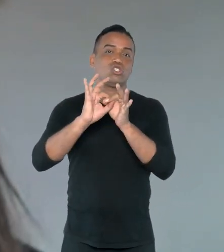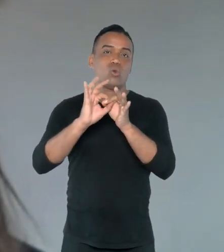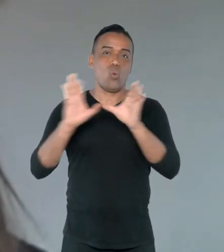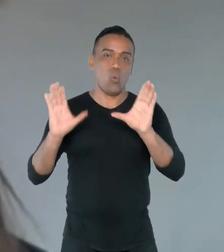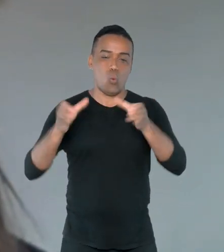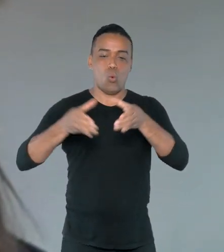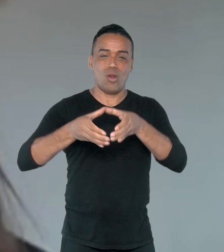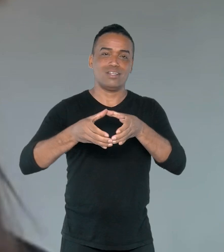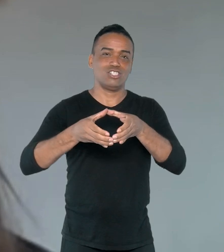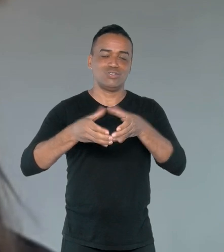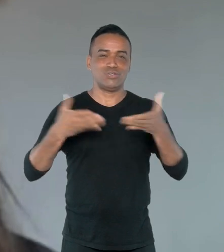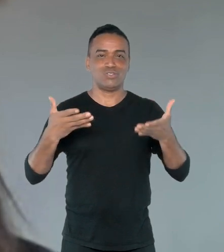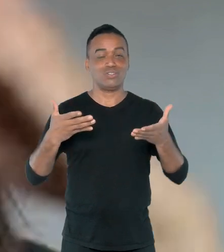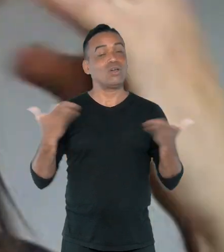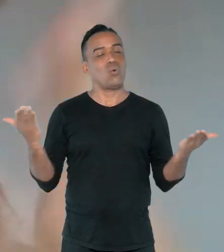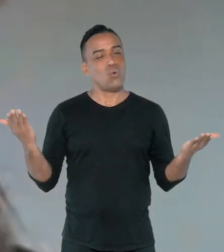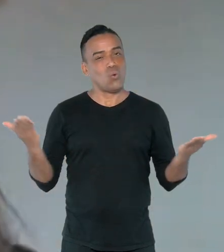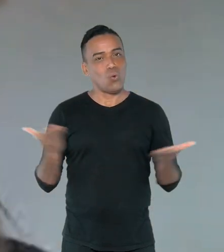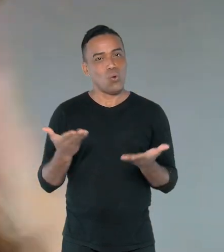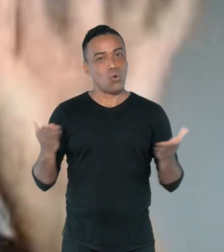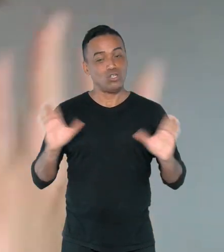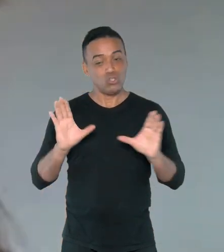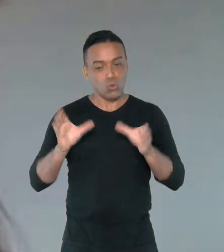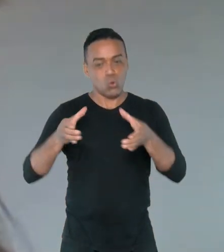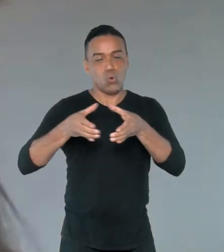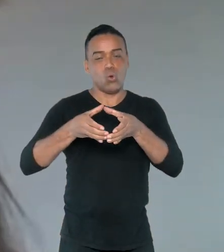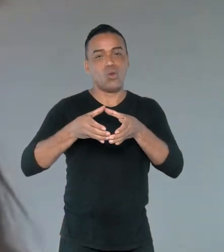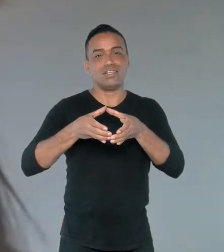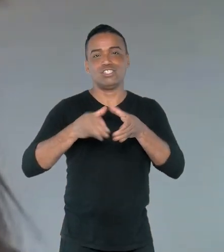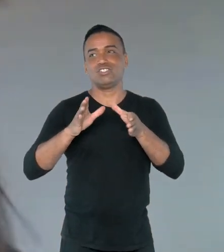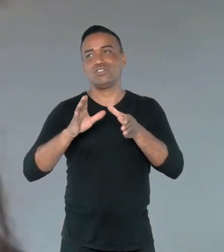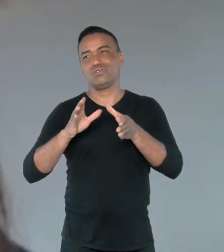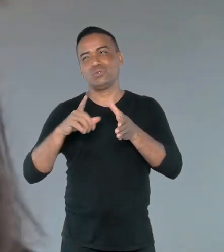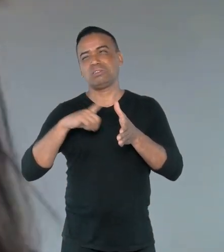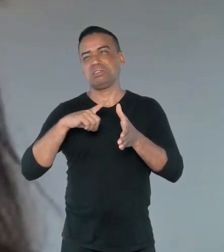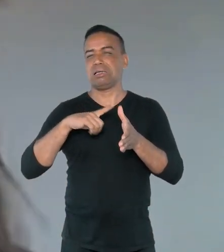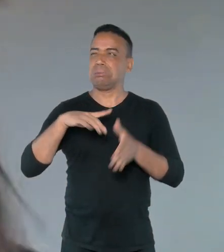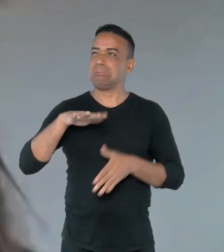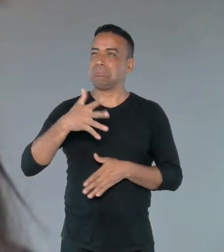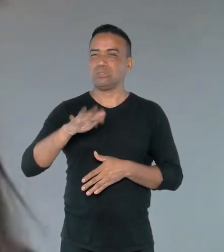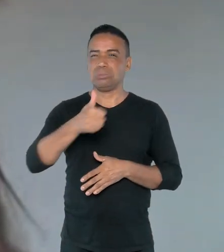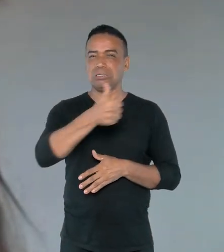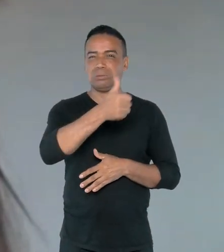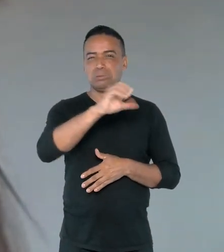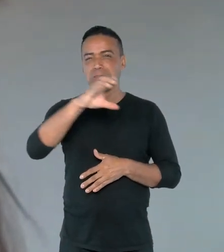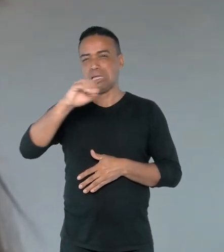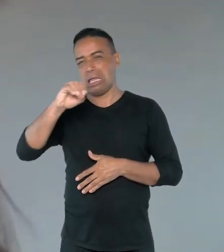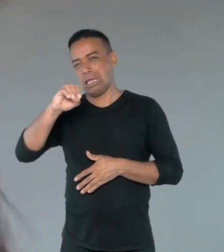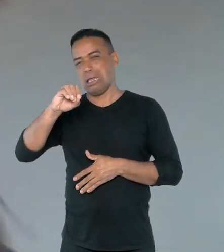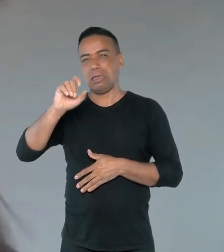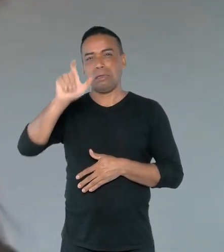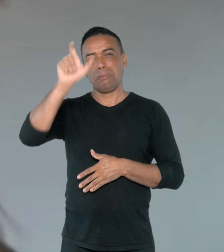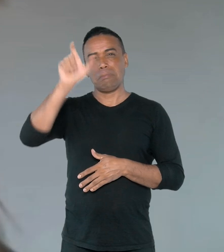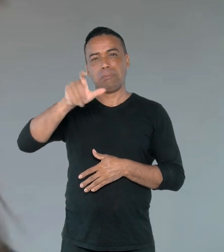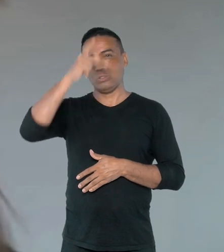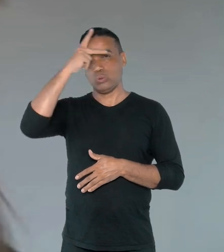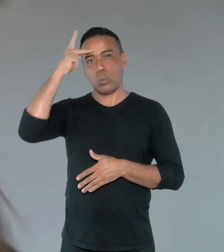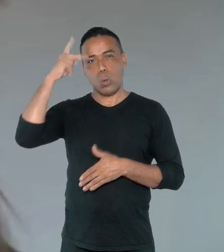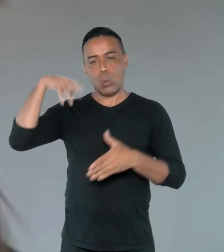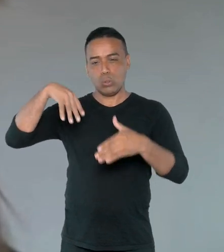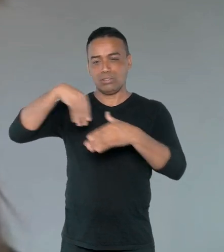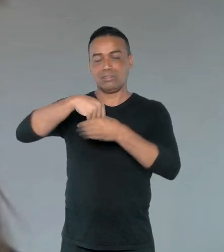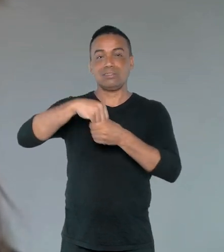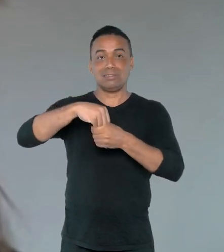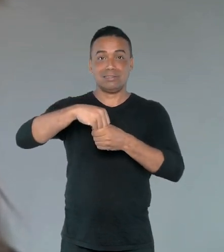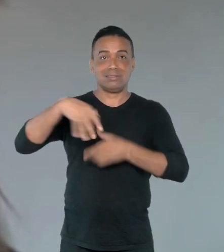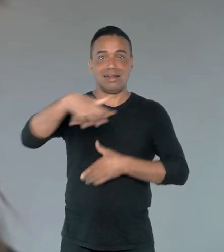coletivo, né? Então, hoje, no coletivo tem deve ter mais de 100 pessoas, com certeza, aqui da região